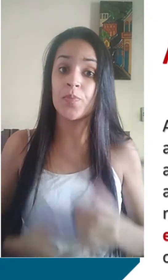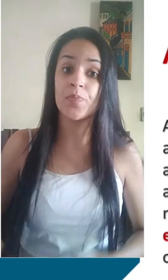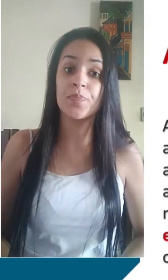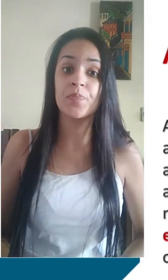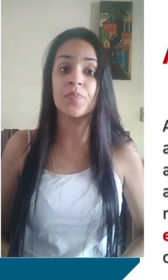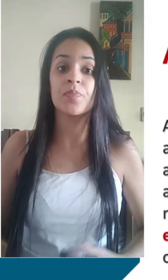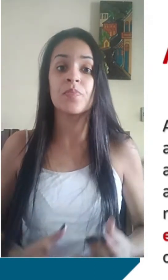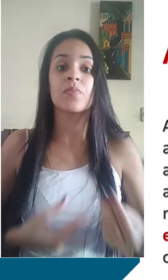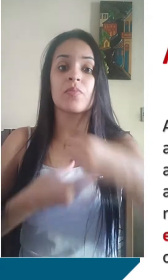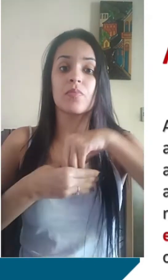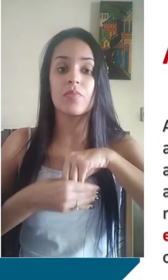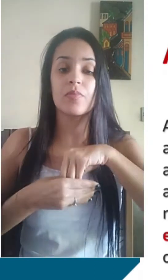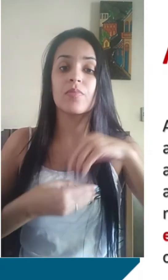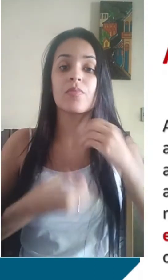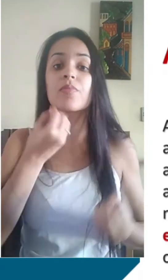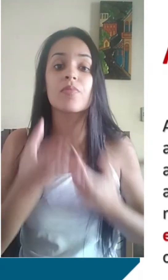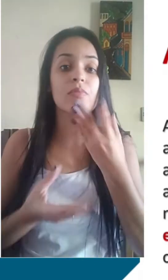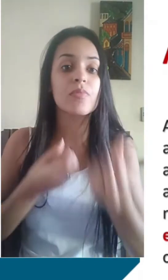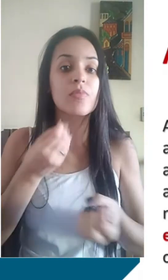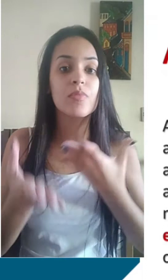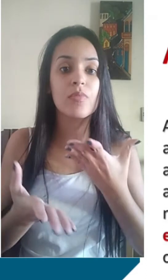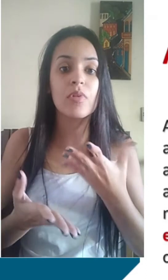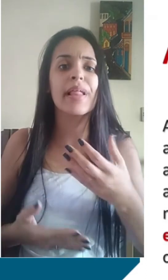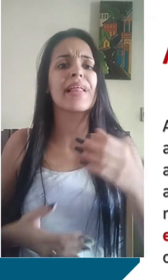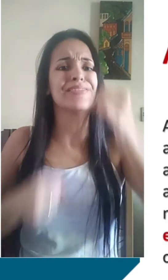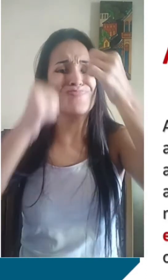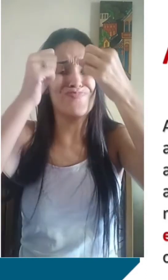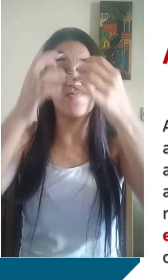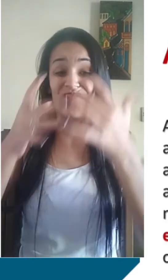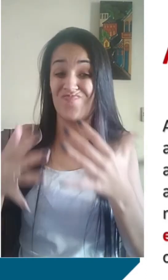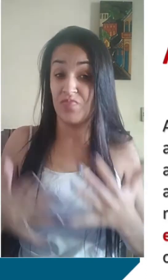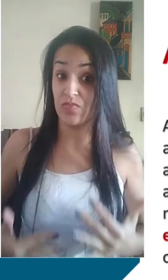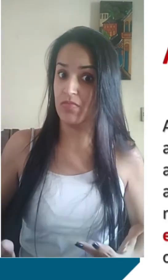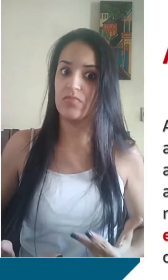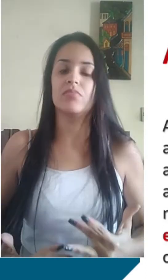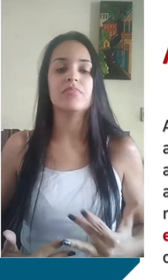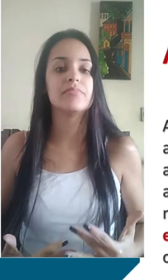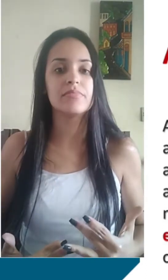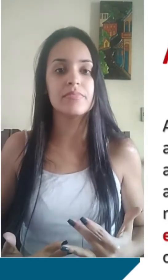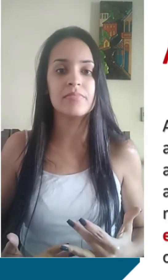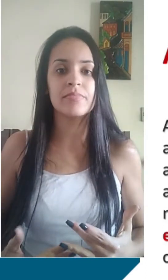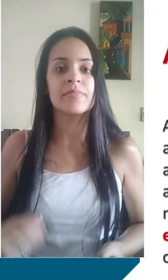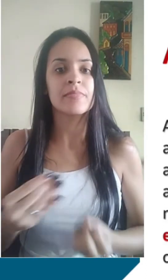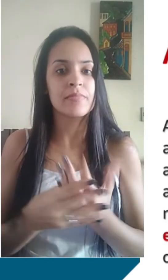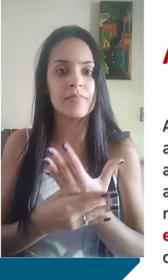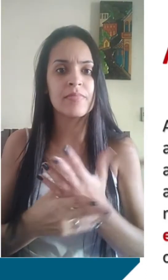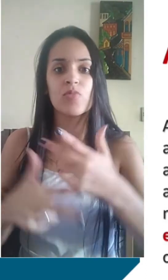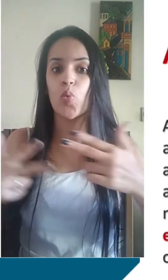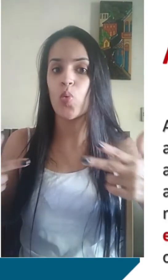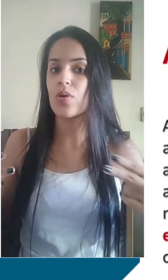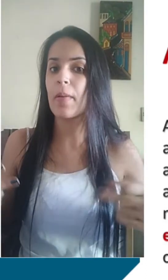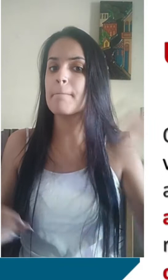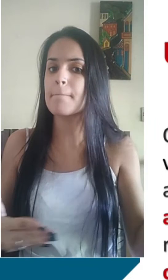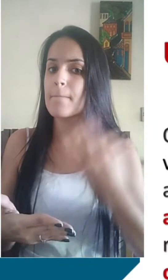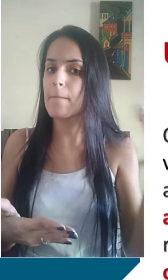nas poesias parnasianas um excesso descritivista na intenção de criar um objeto literário